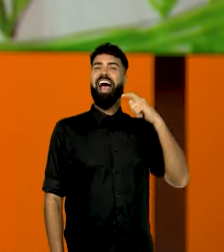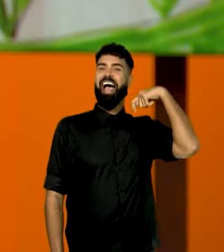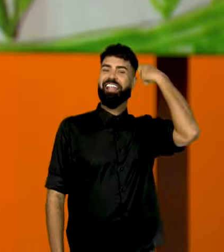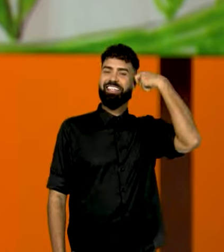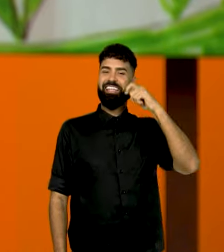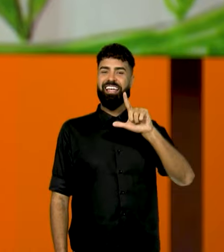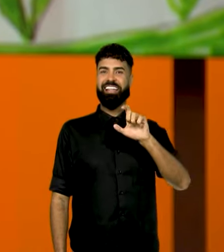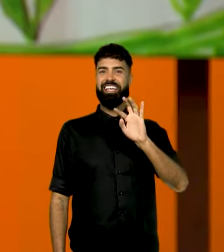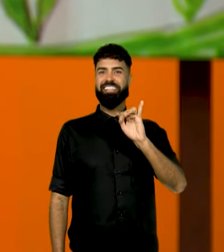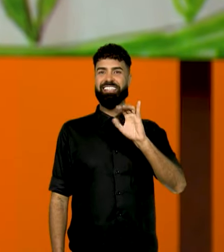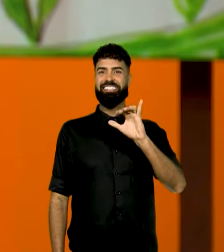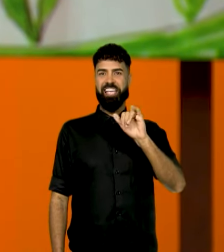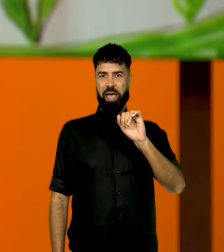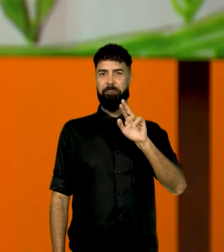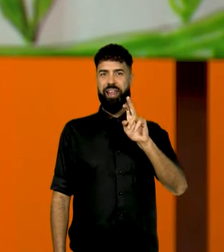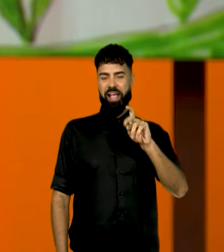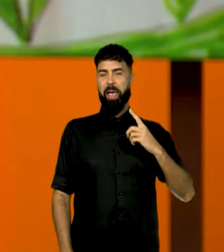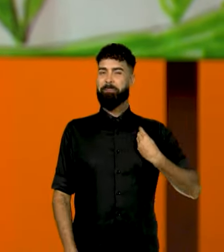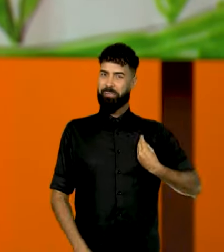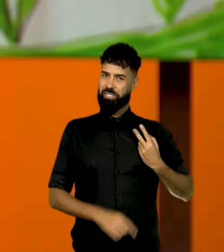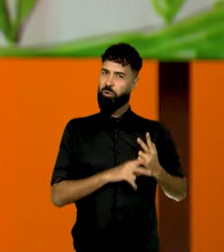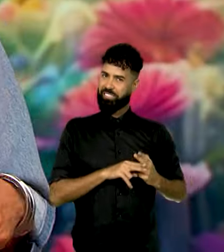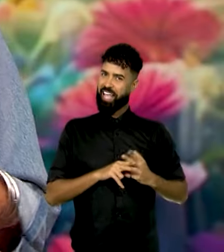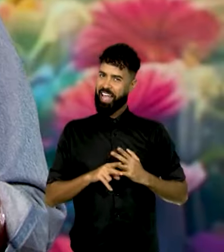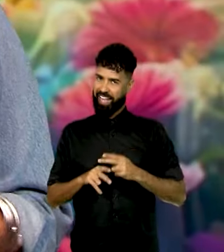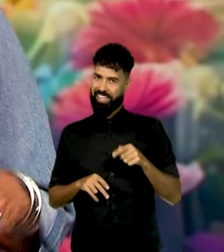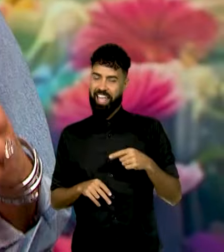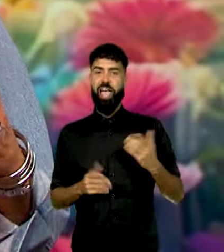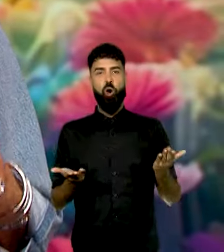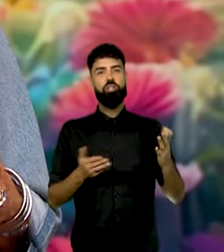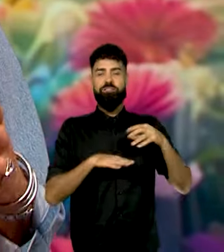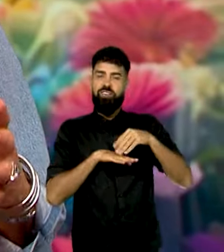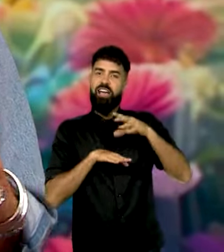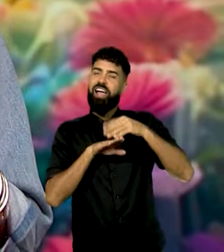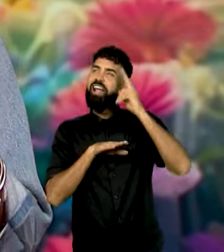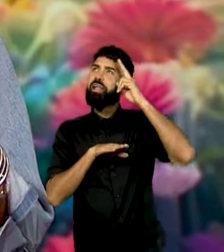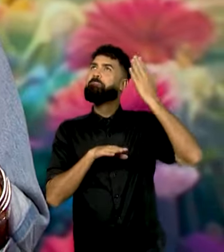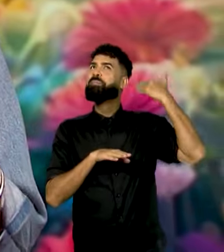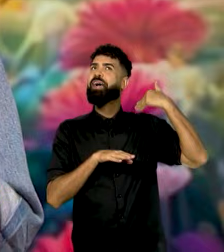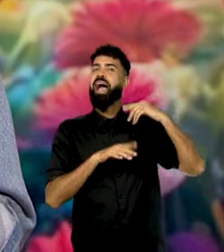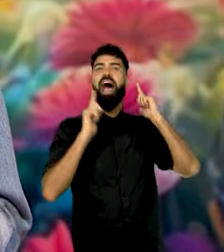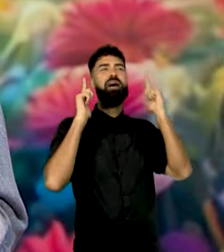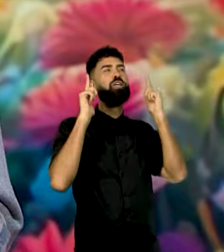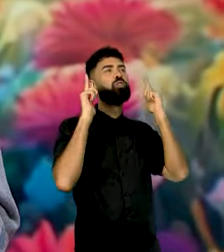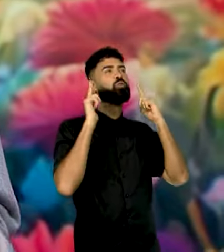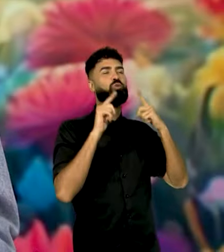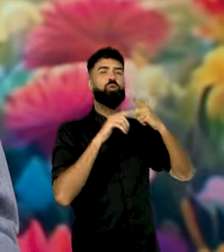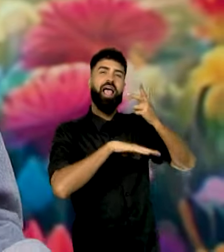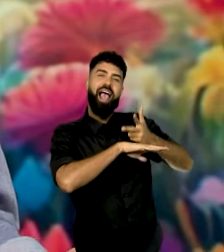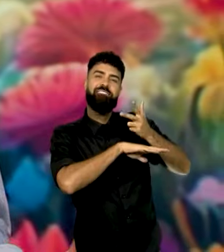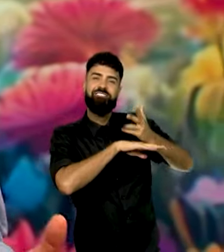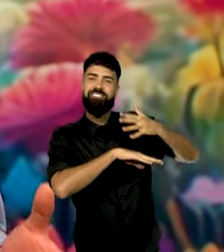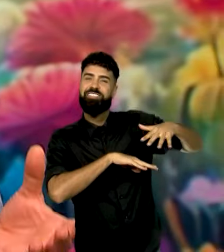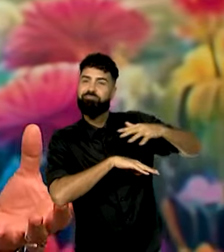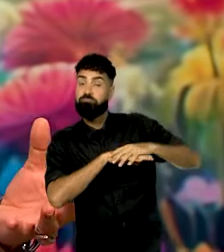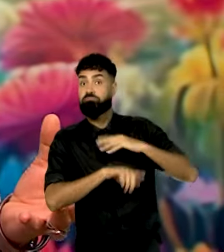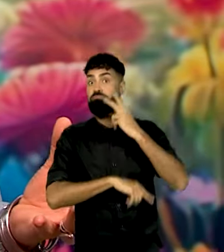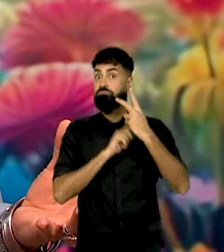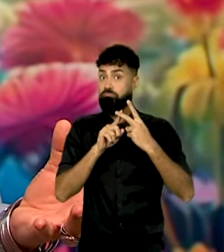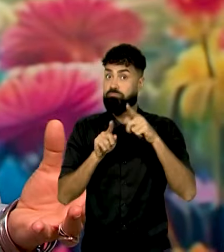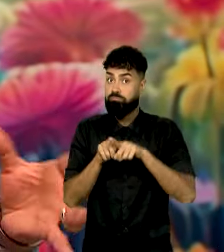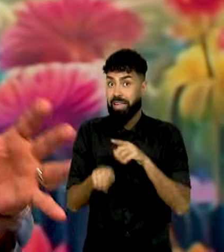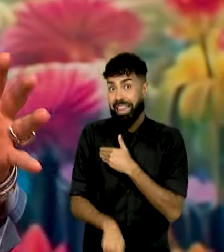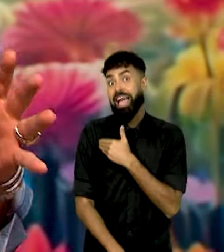Braga, que participou da série e que hoje vai compartilhar com a gente as lembranças que tem das aventuras que viveu. E temos também outro